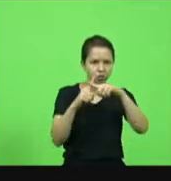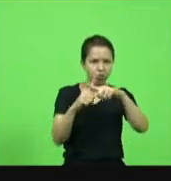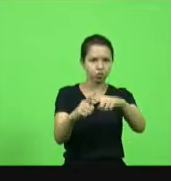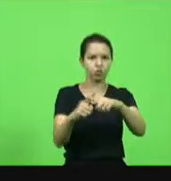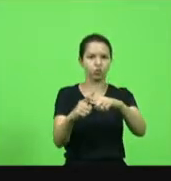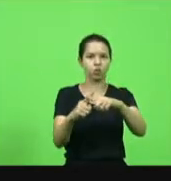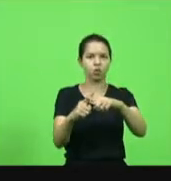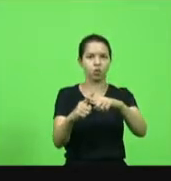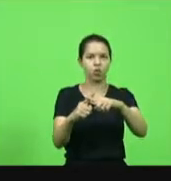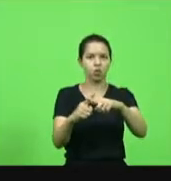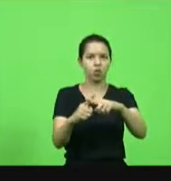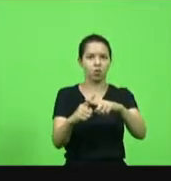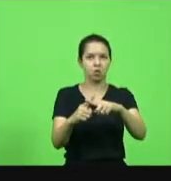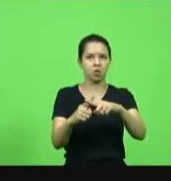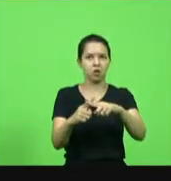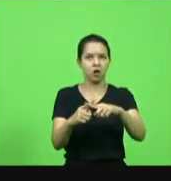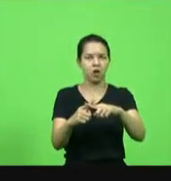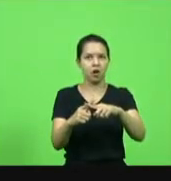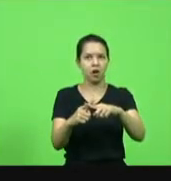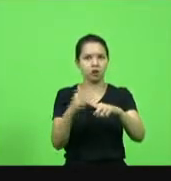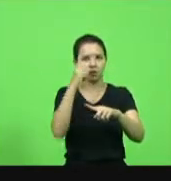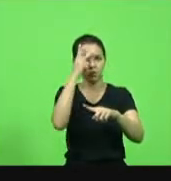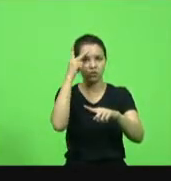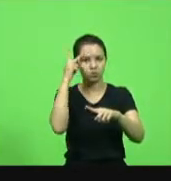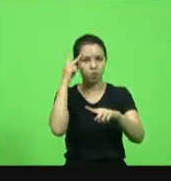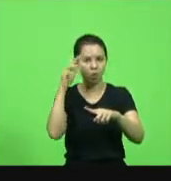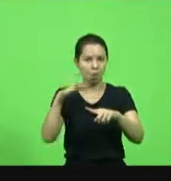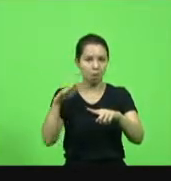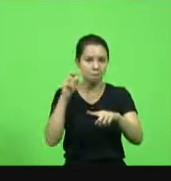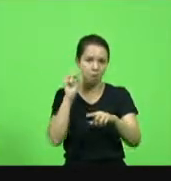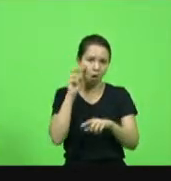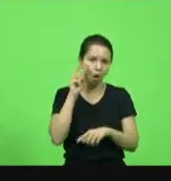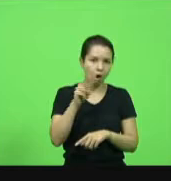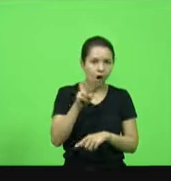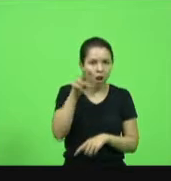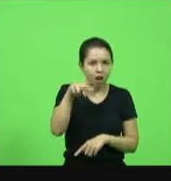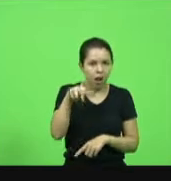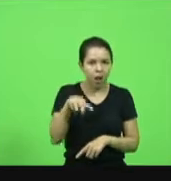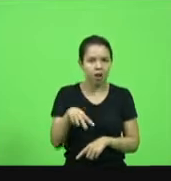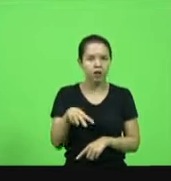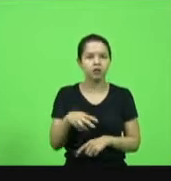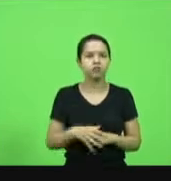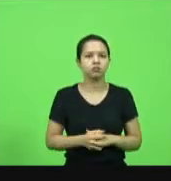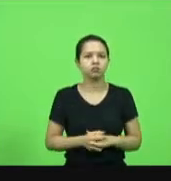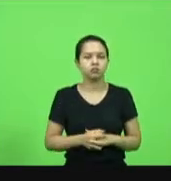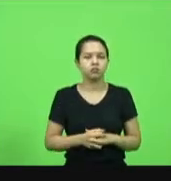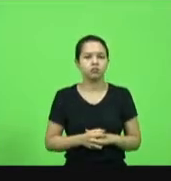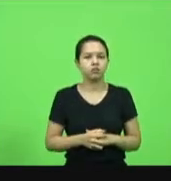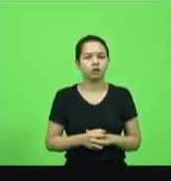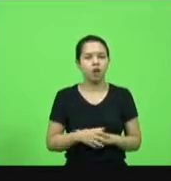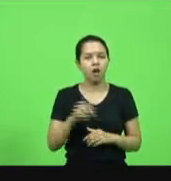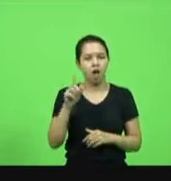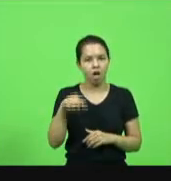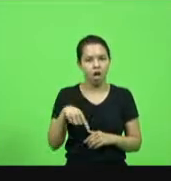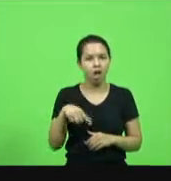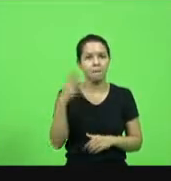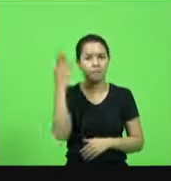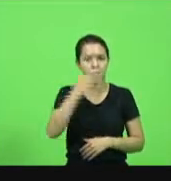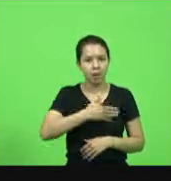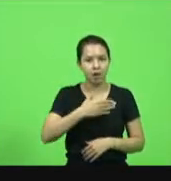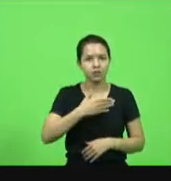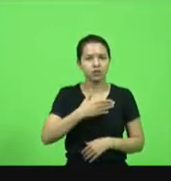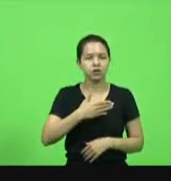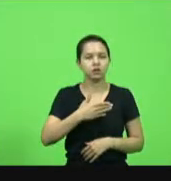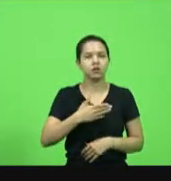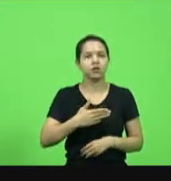que a gente, as pessoas possam até ver a leitura da promessa do ministro a